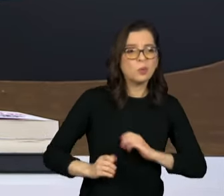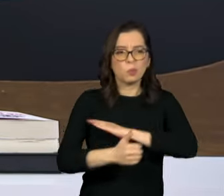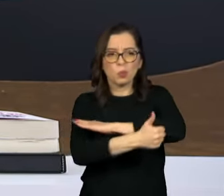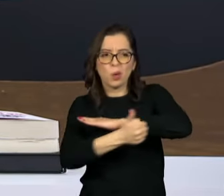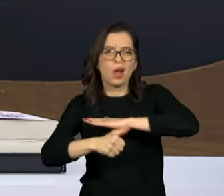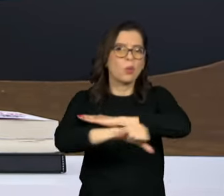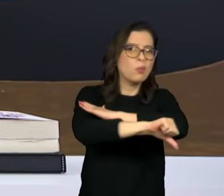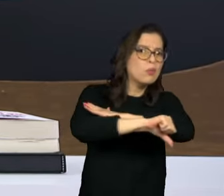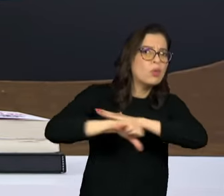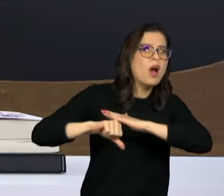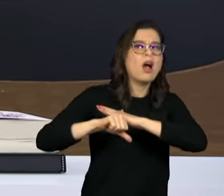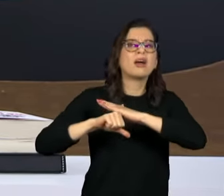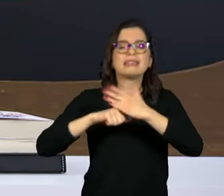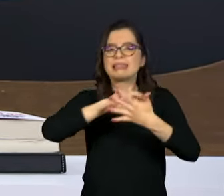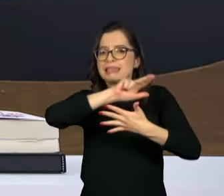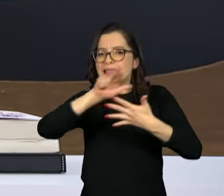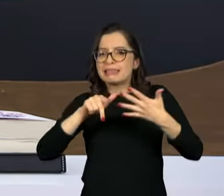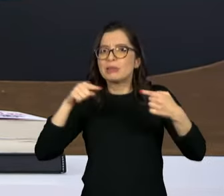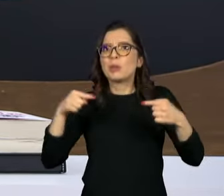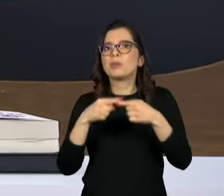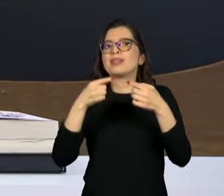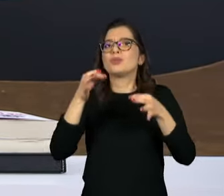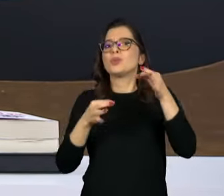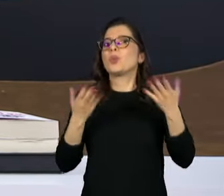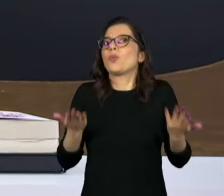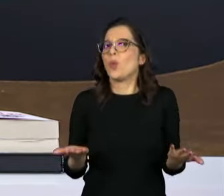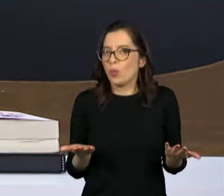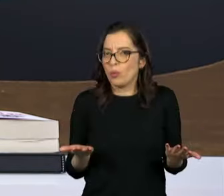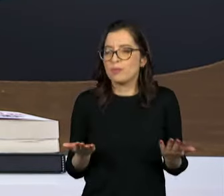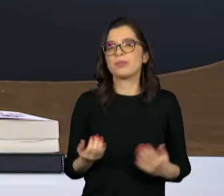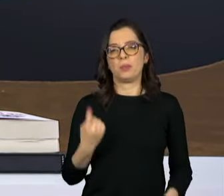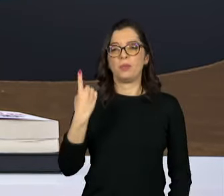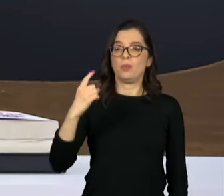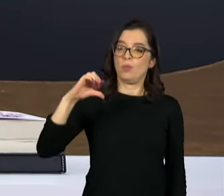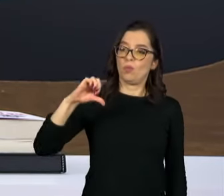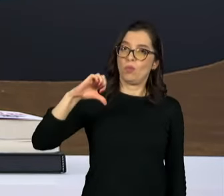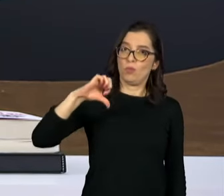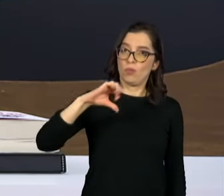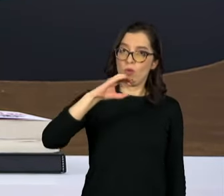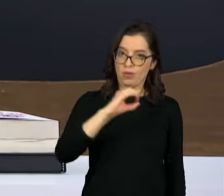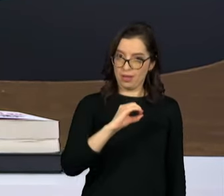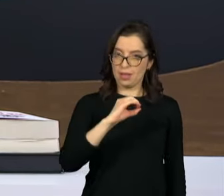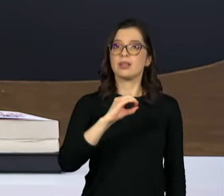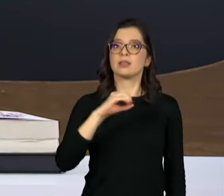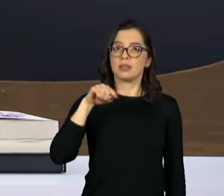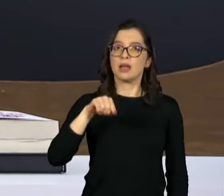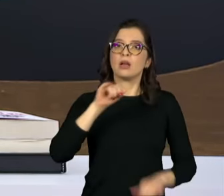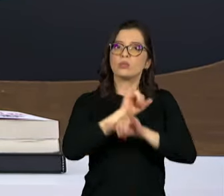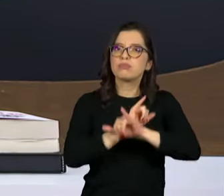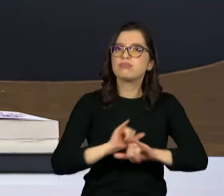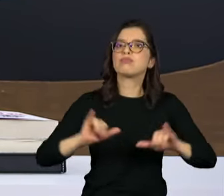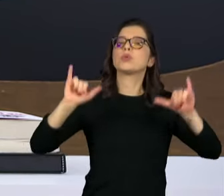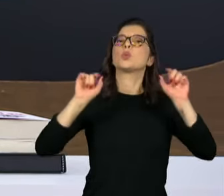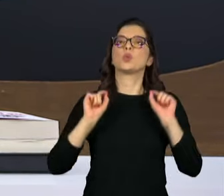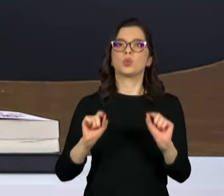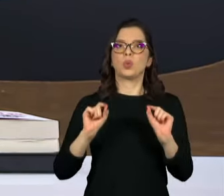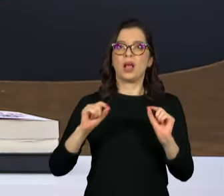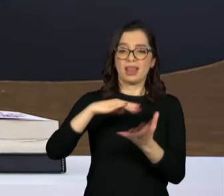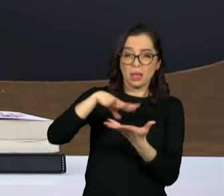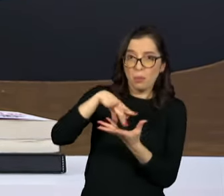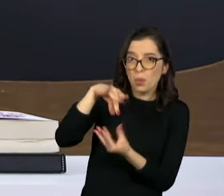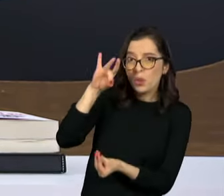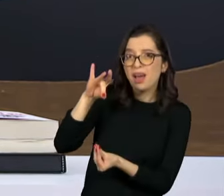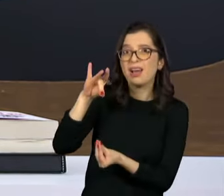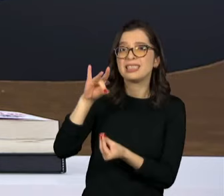comum. Também prenunciou, ainda lá nos anos 1990, que alguma coisa não ia bem com a democracia